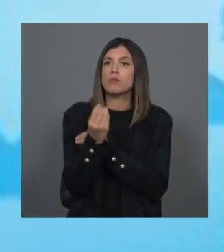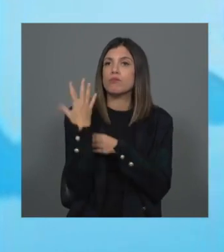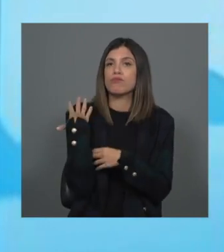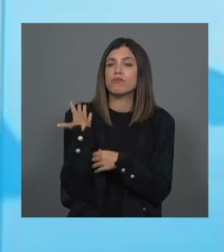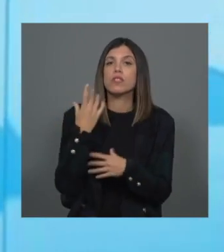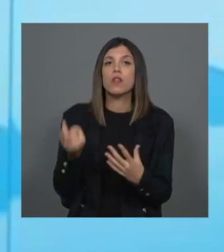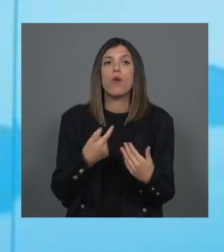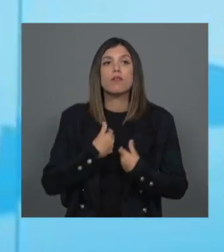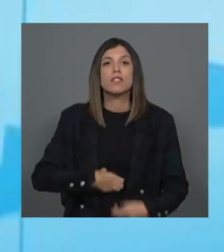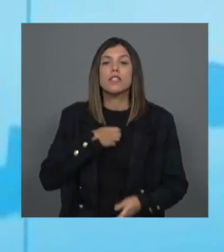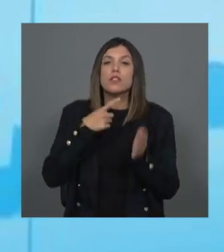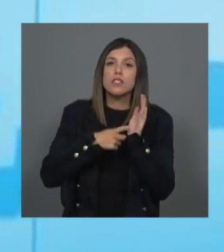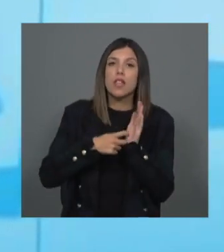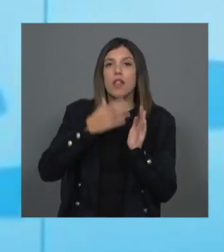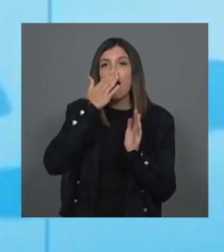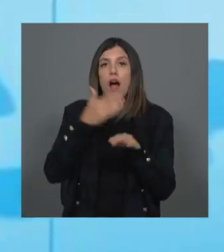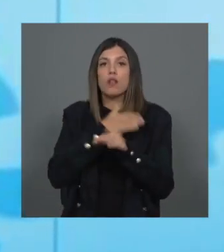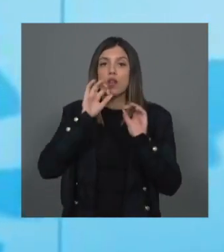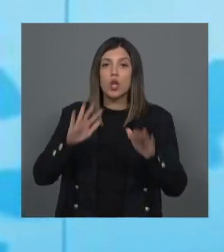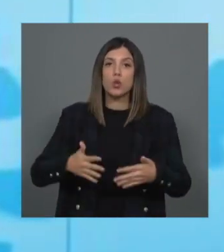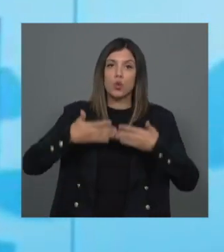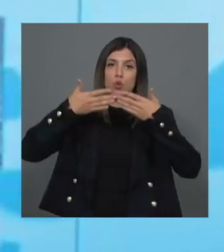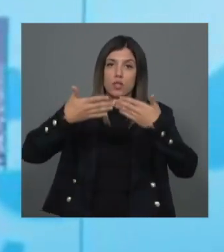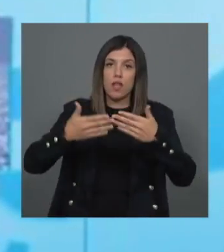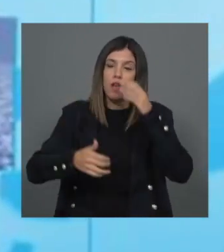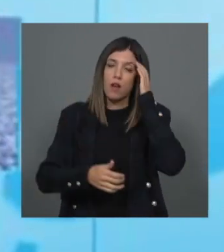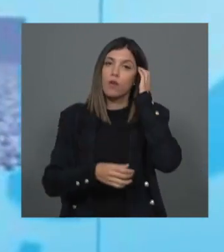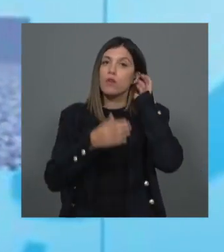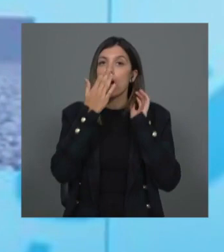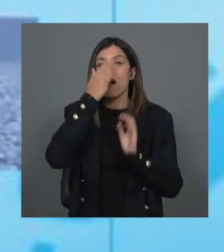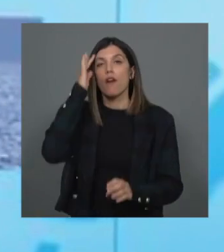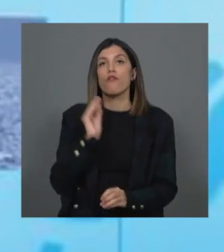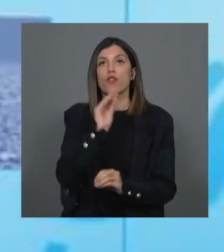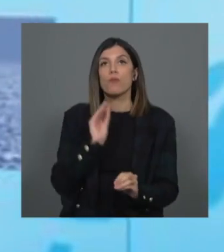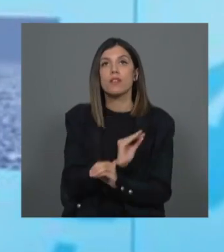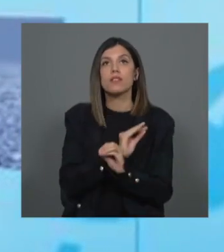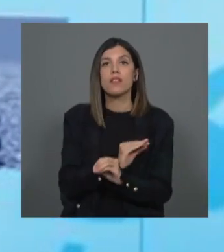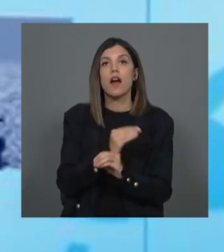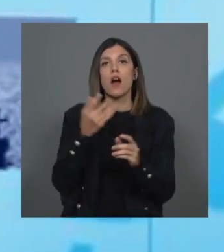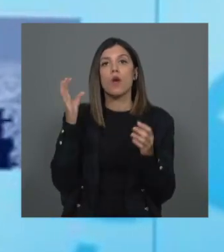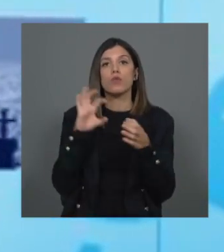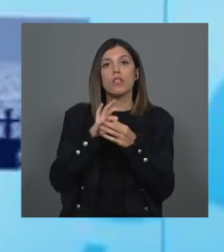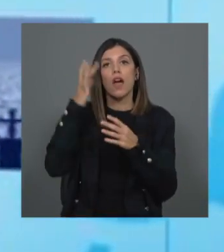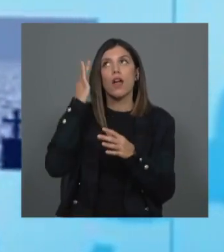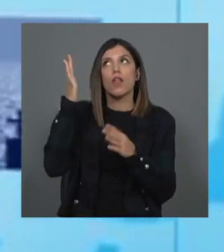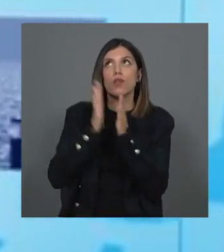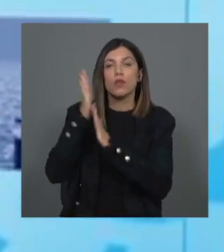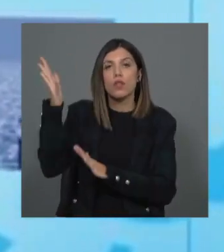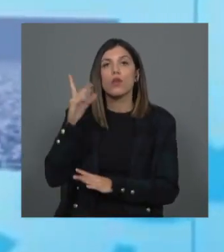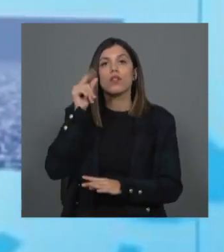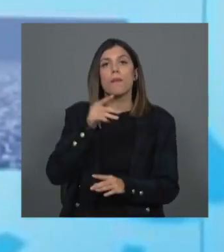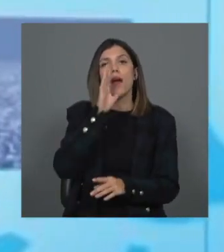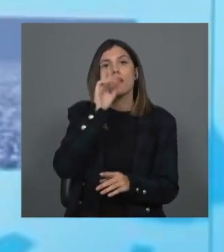de um momento introdutório de formação teológico-prática, digamos assim, para